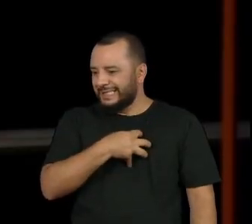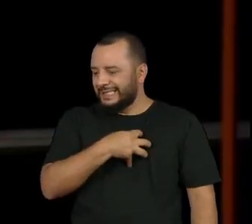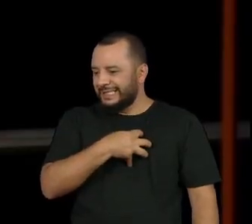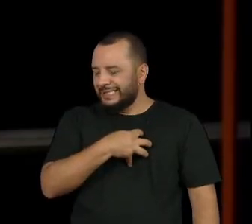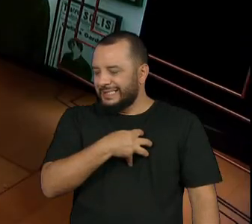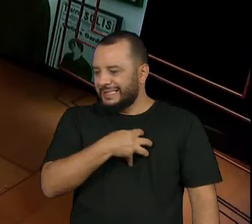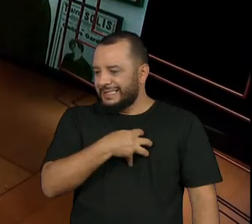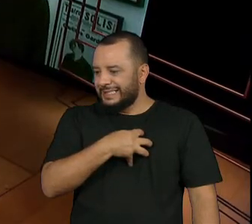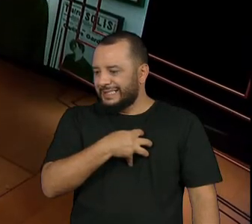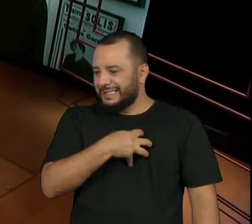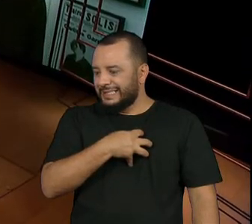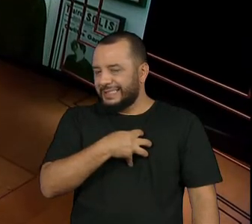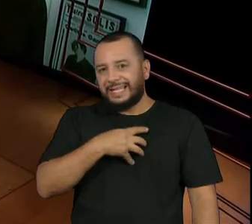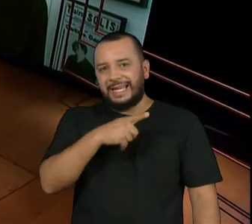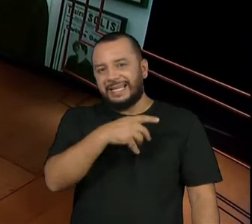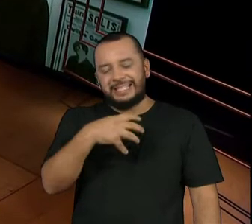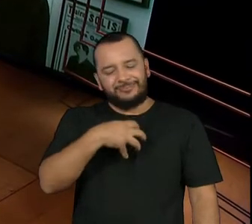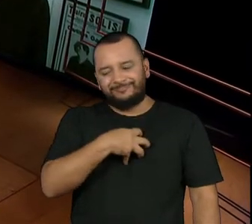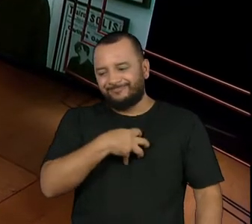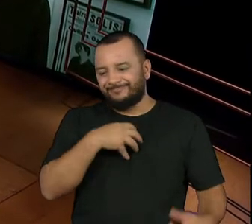que fizeram ele adoecer.